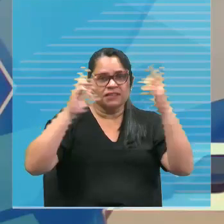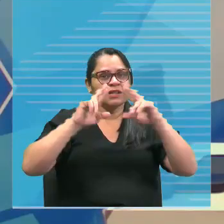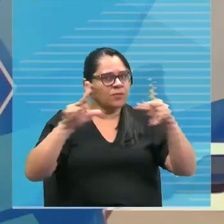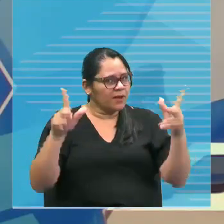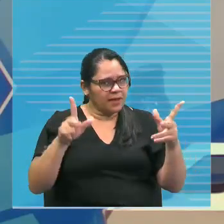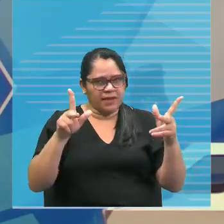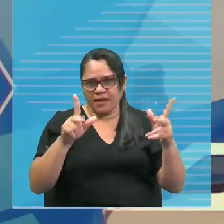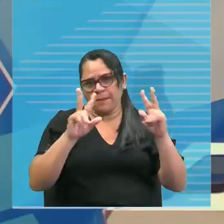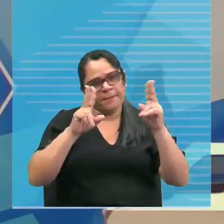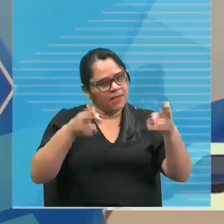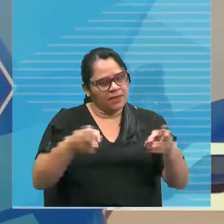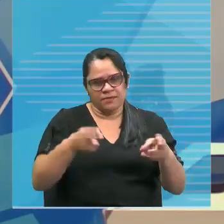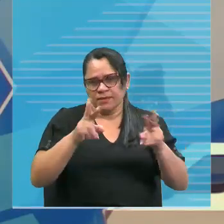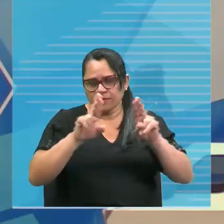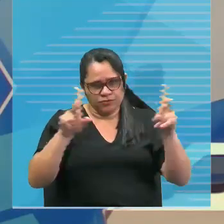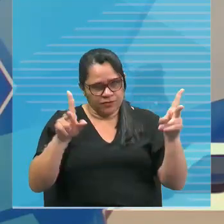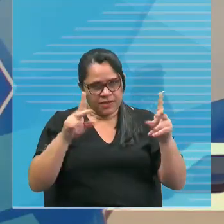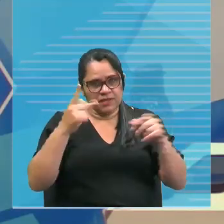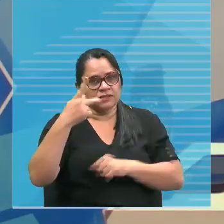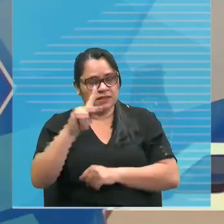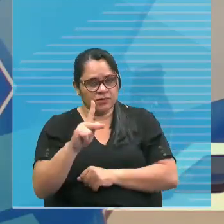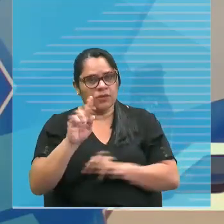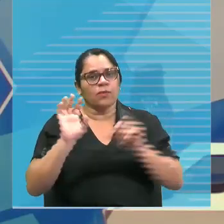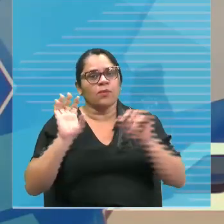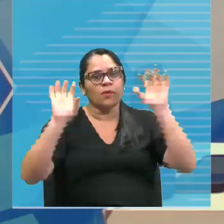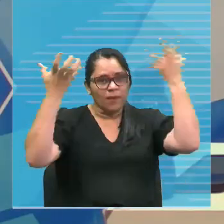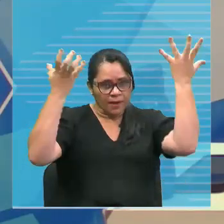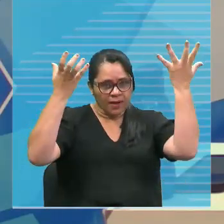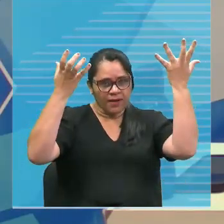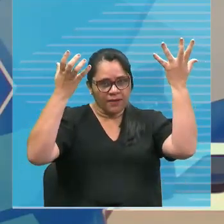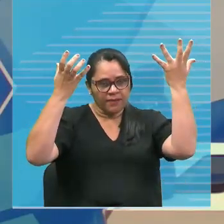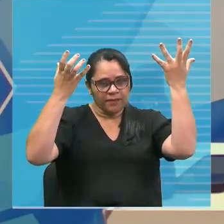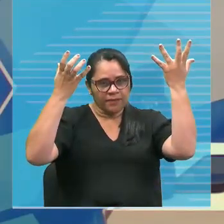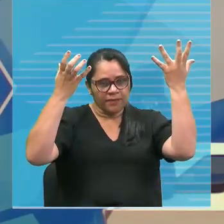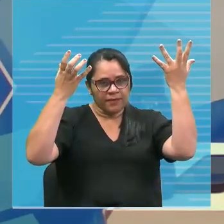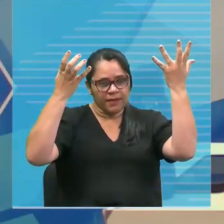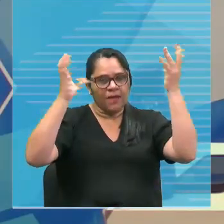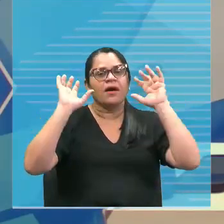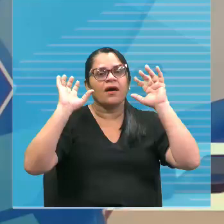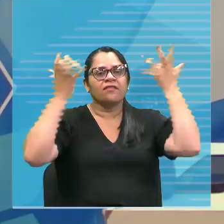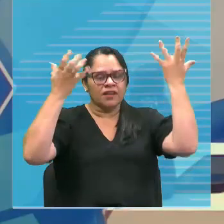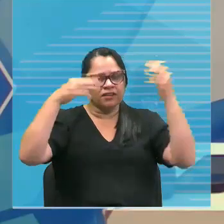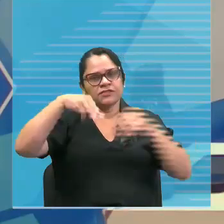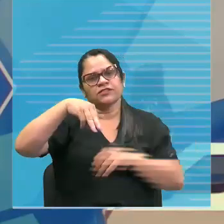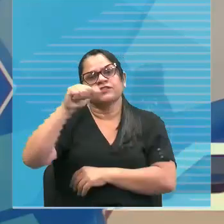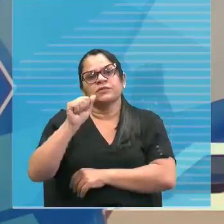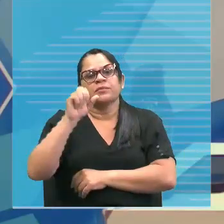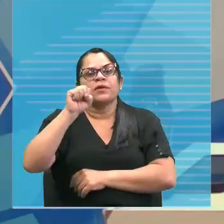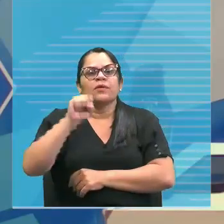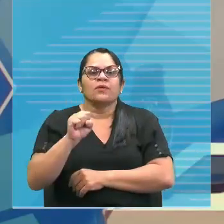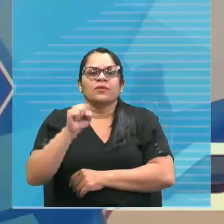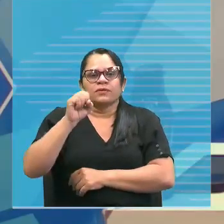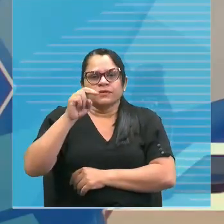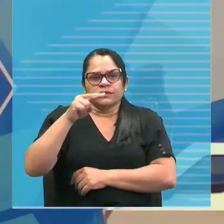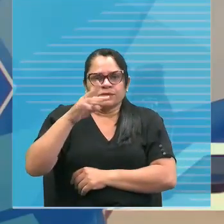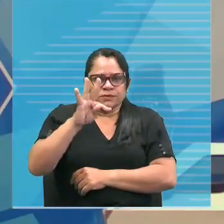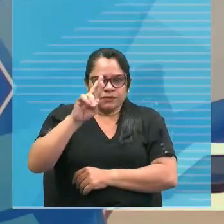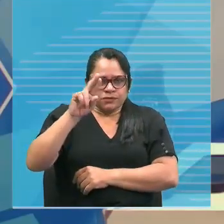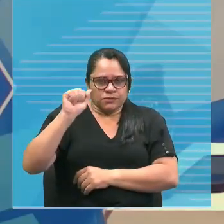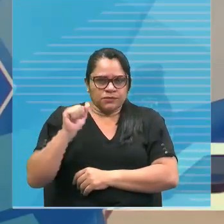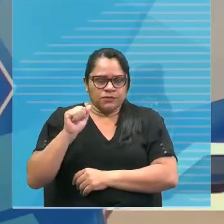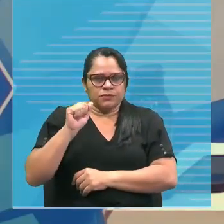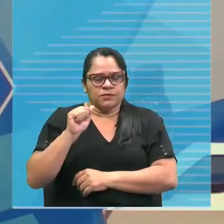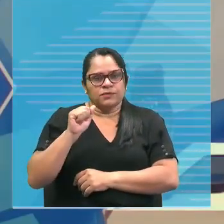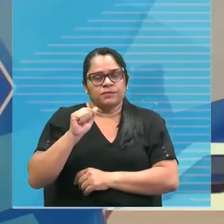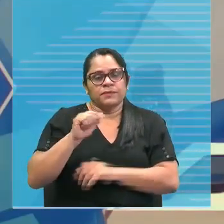né o Halloween é uma festa de monstro bruxa essa coisa toda aí doce travessura